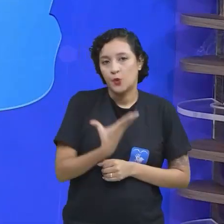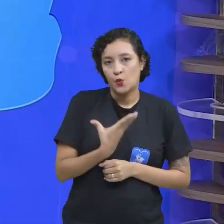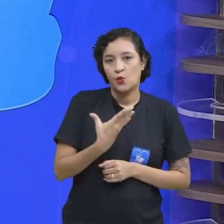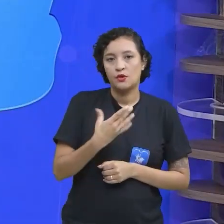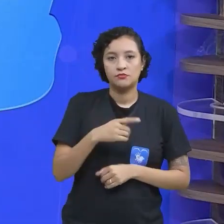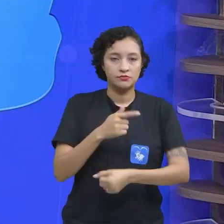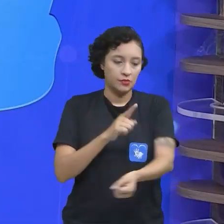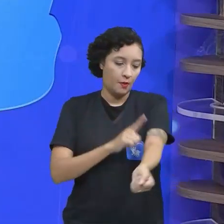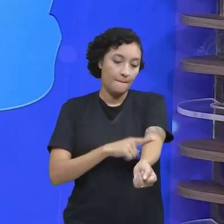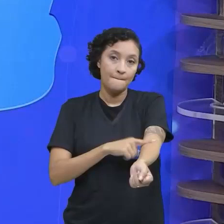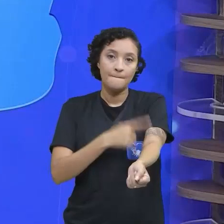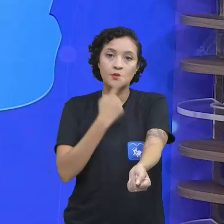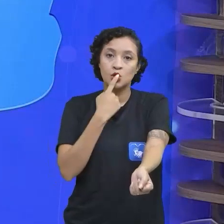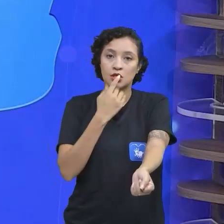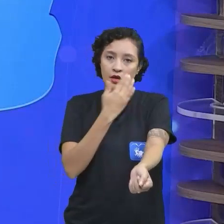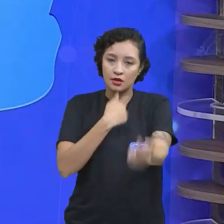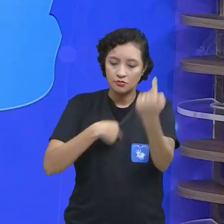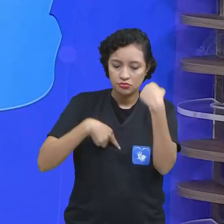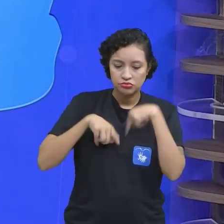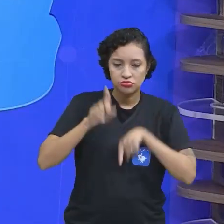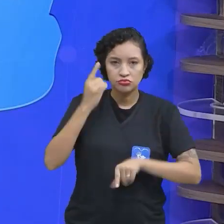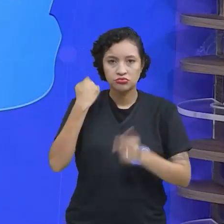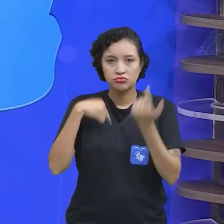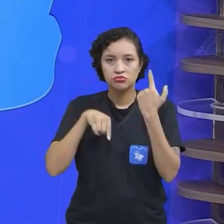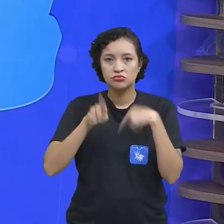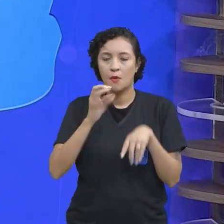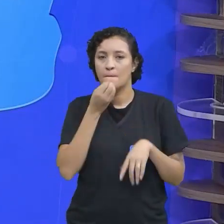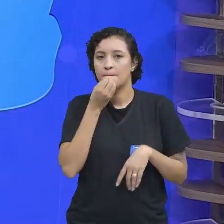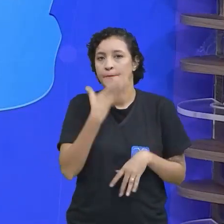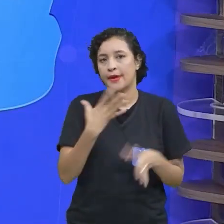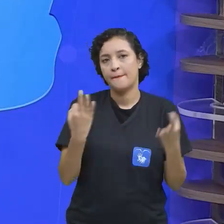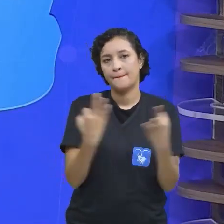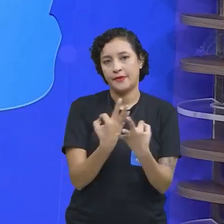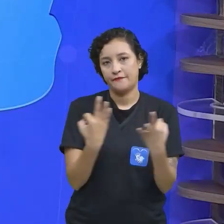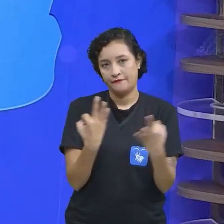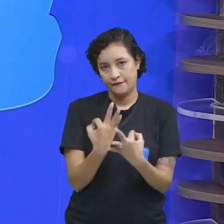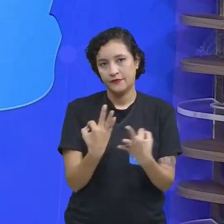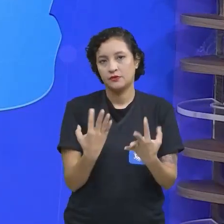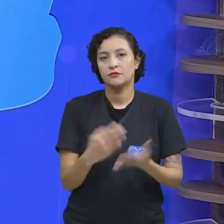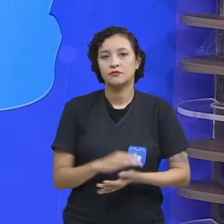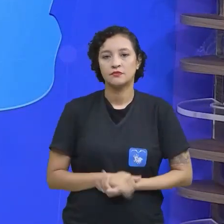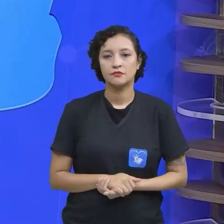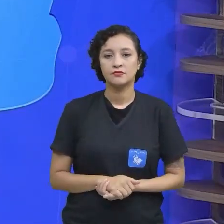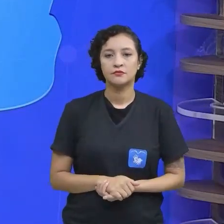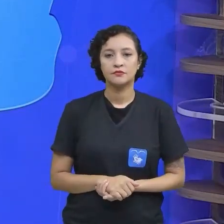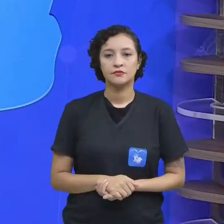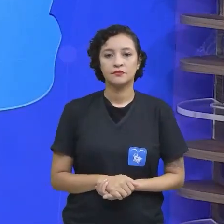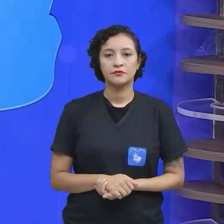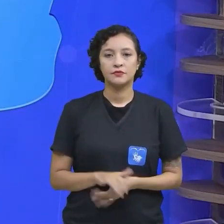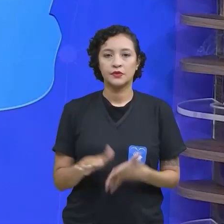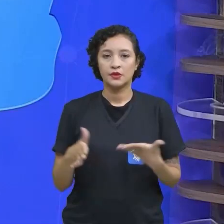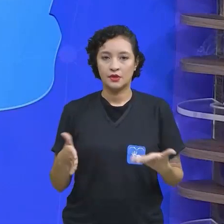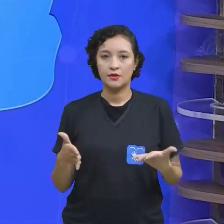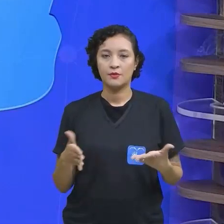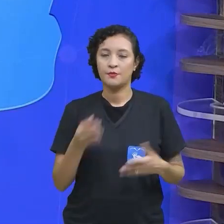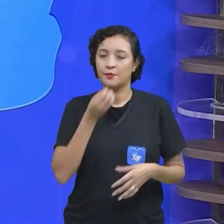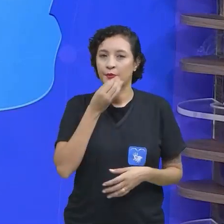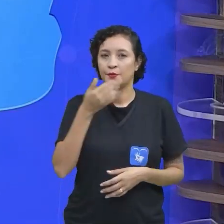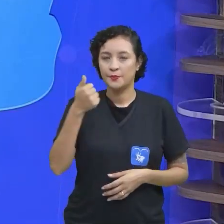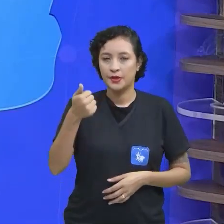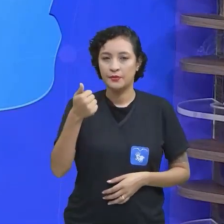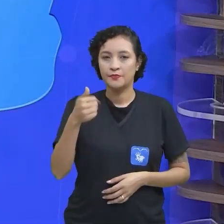no nosso corpo e que tudo funcione corretamente. Então, muito bem.